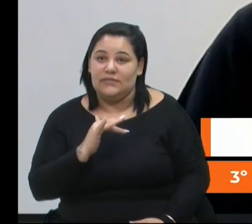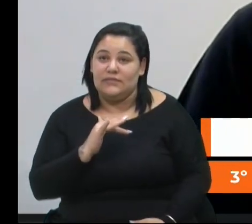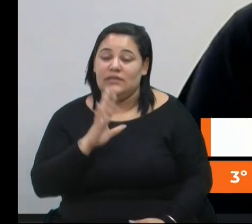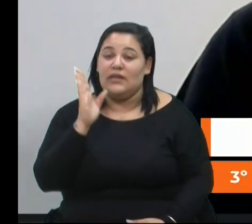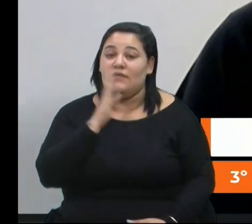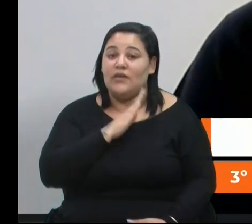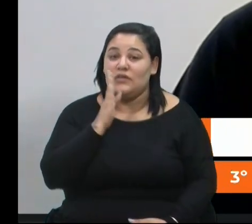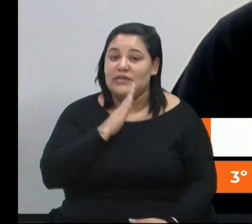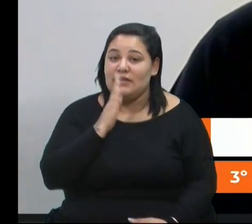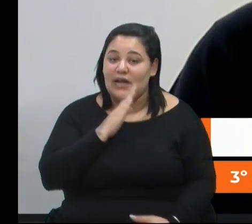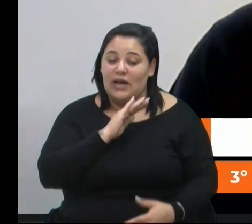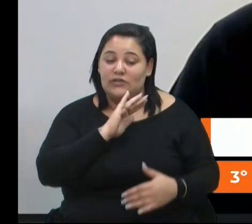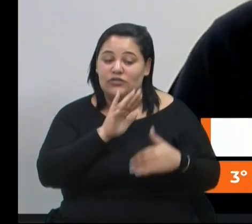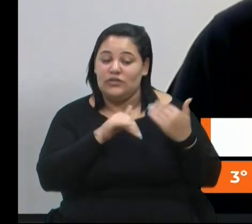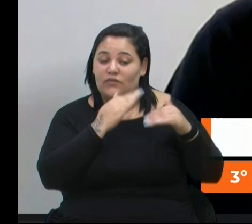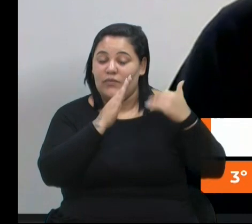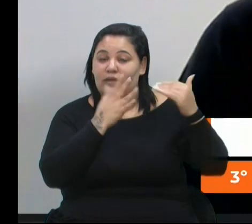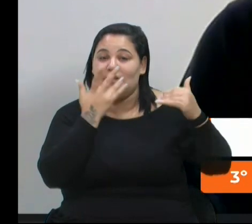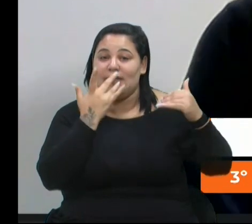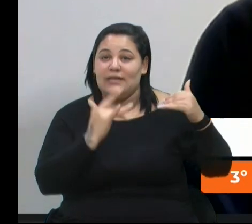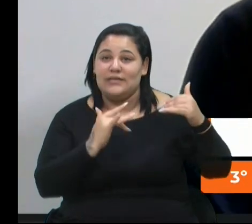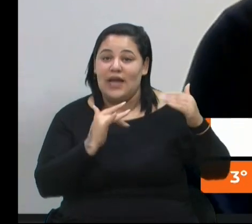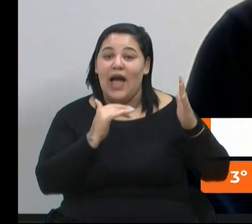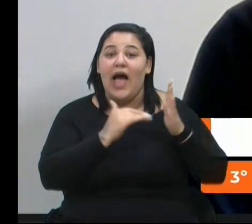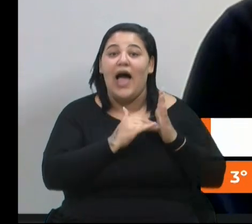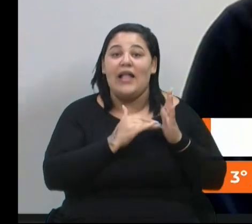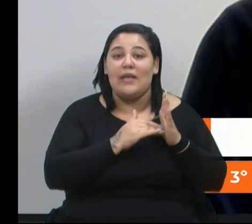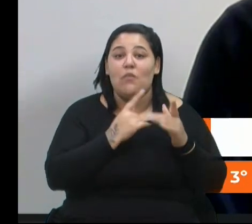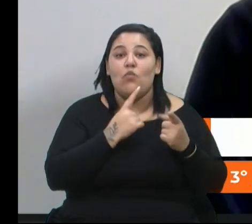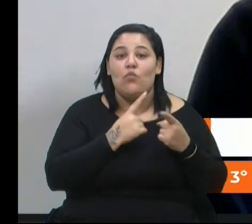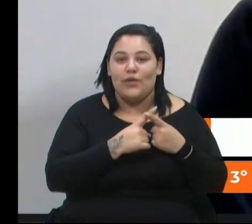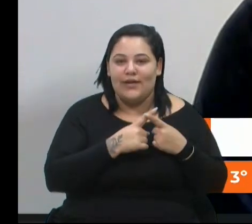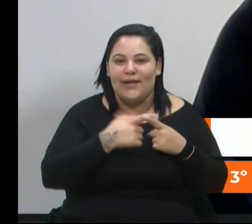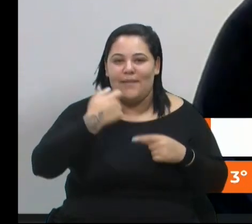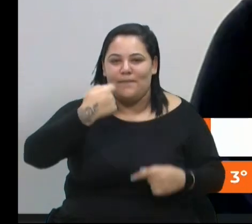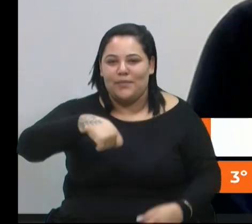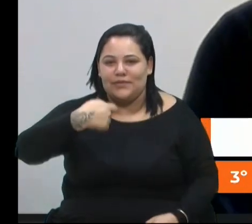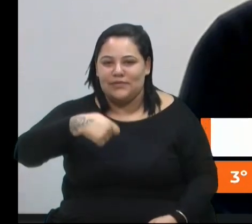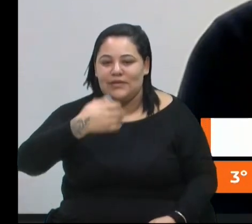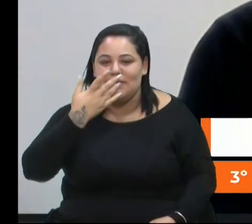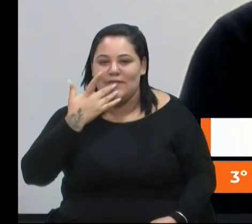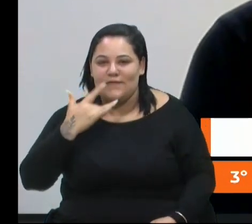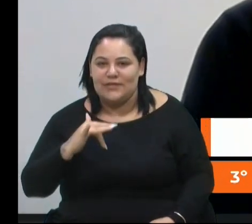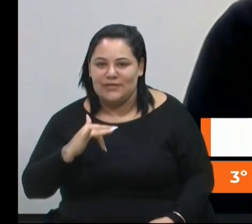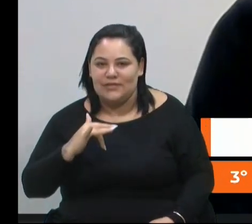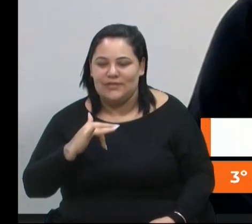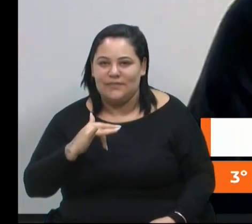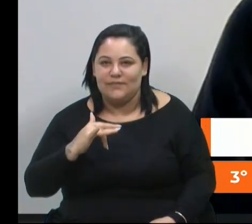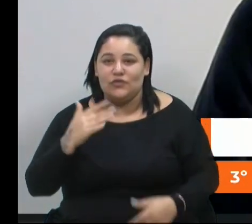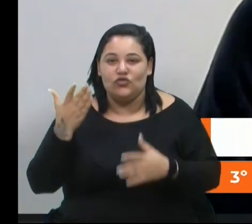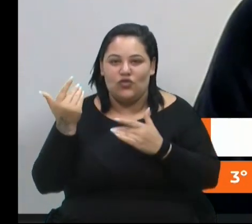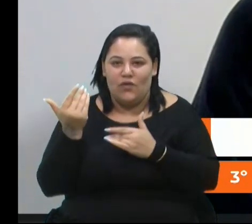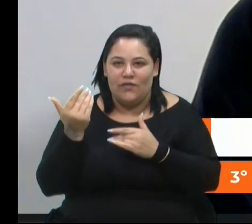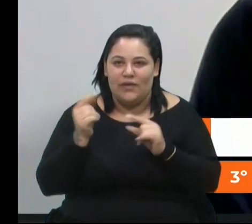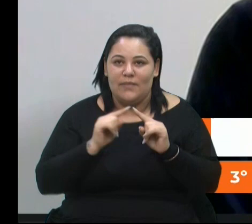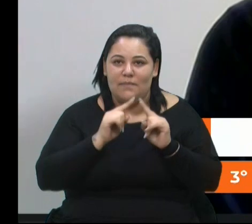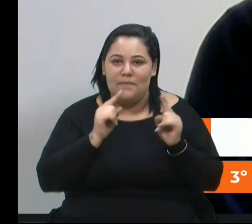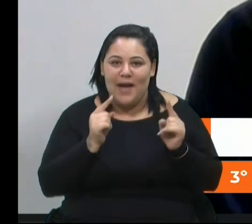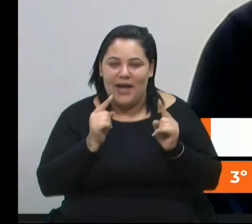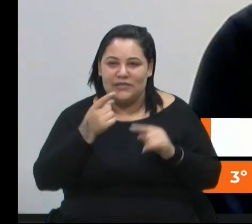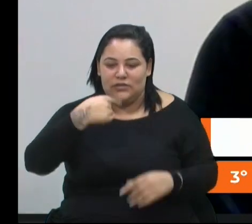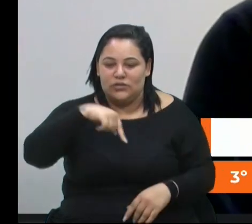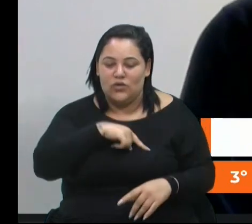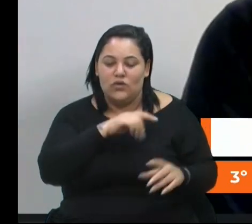velocidade de desenvolvimento daquela criança, até porque isso acaba sendo muito mais necessário na infância do que na adolescência, mas que a